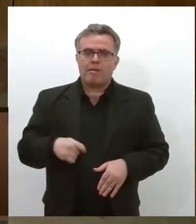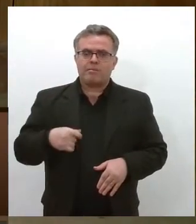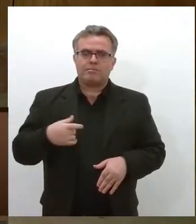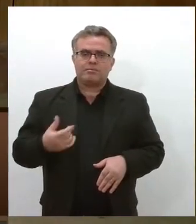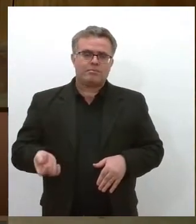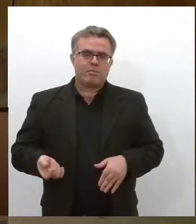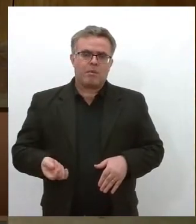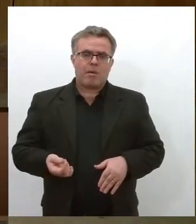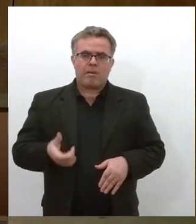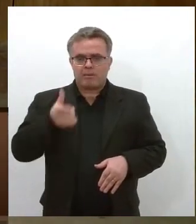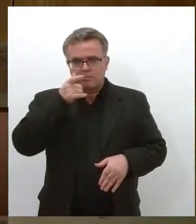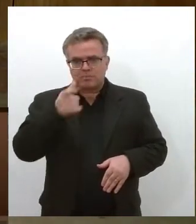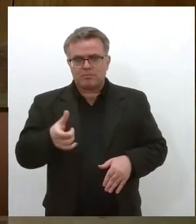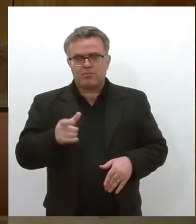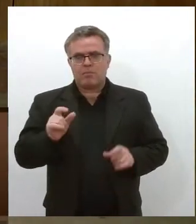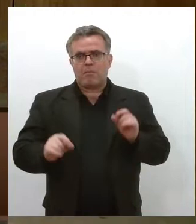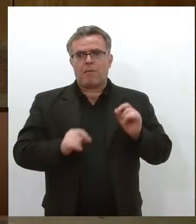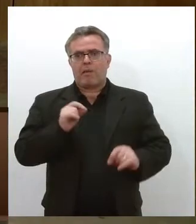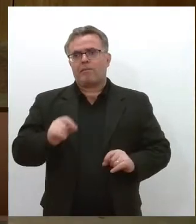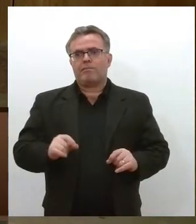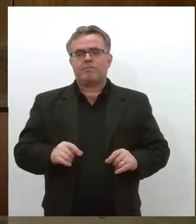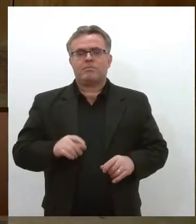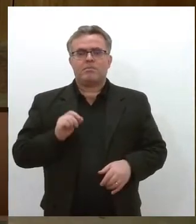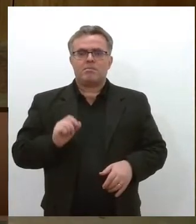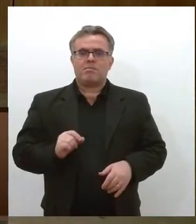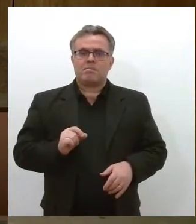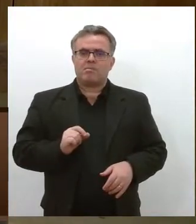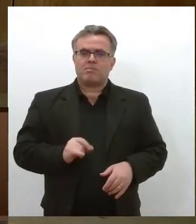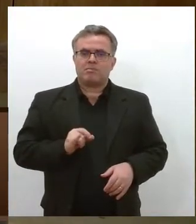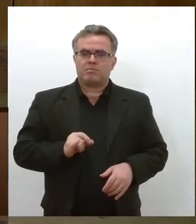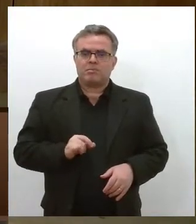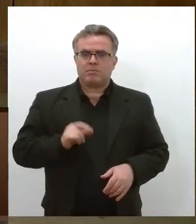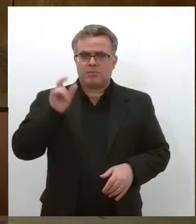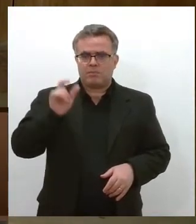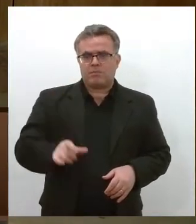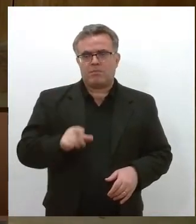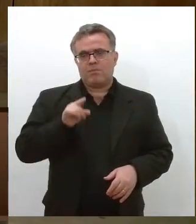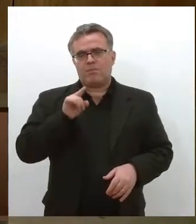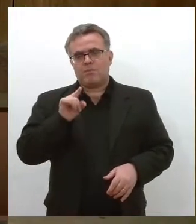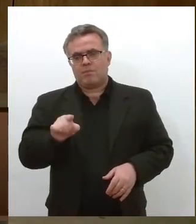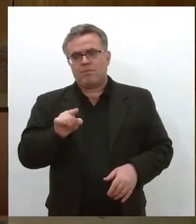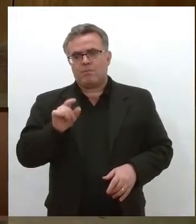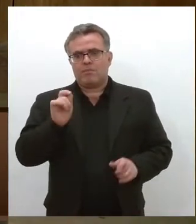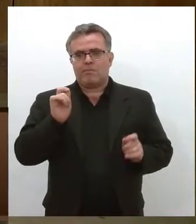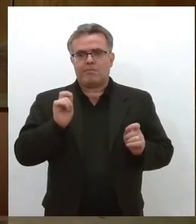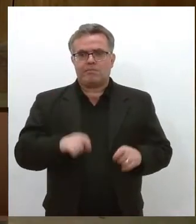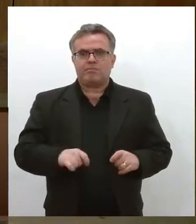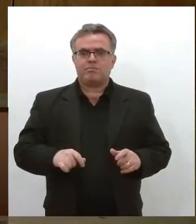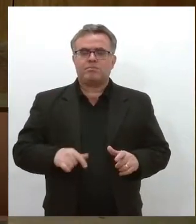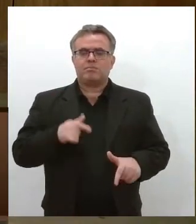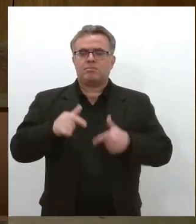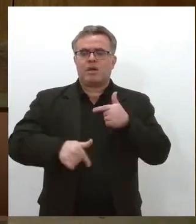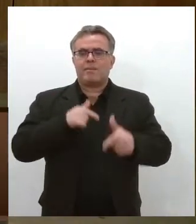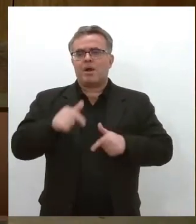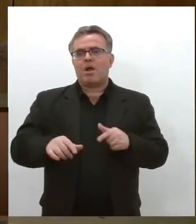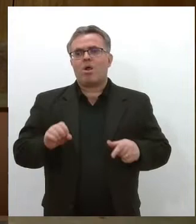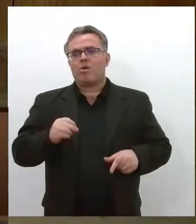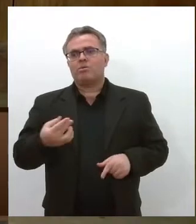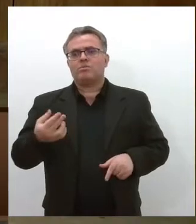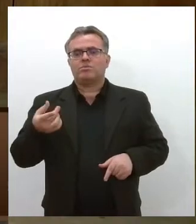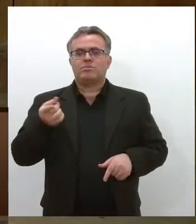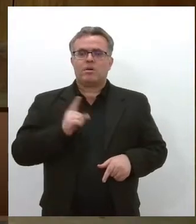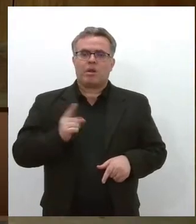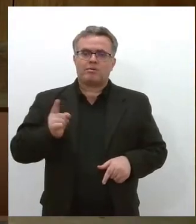interessa, ela dizendo que, na opinião dela, se aquela mulher que estava ali à frente, se ela desempenhou bem ou mal aquele